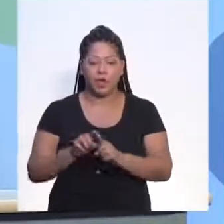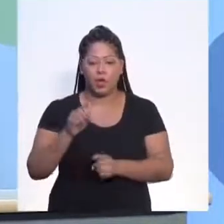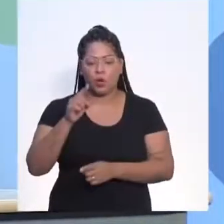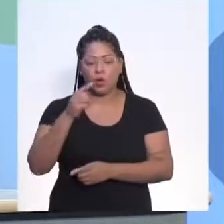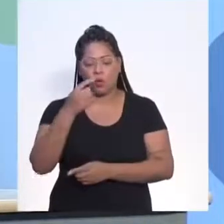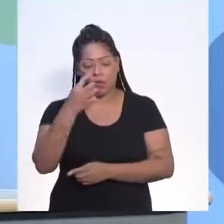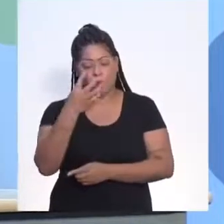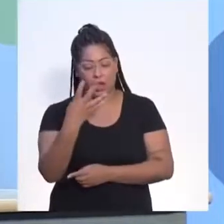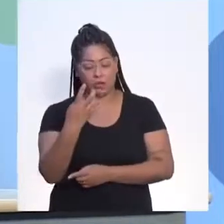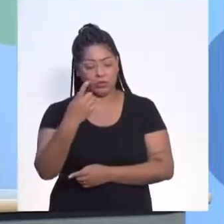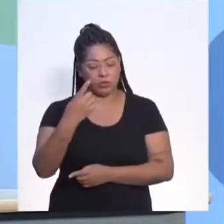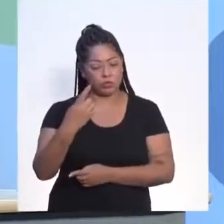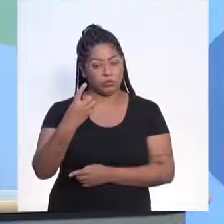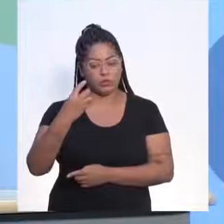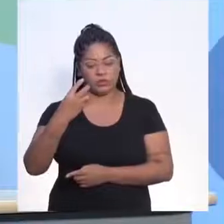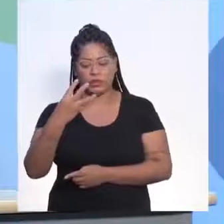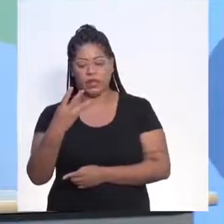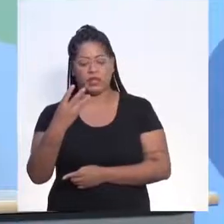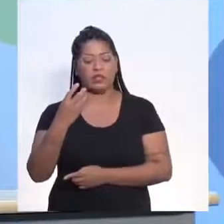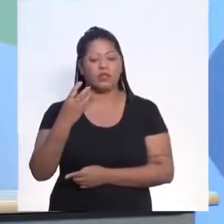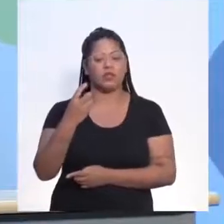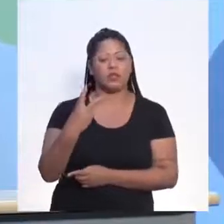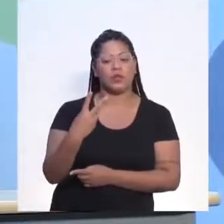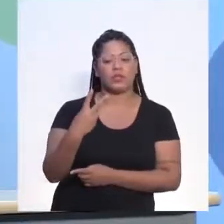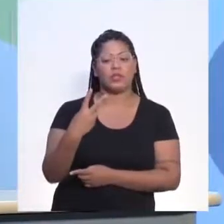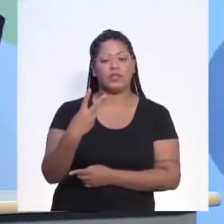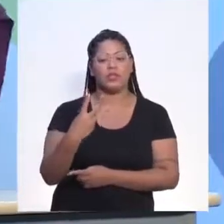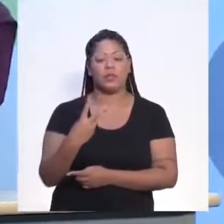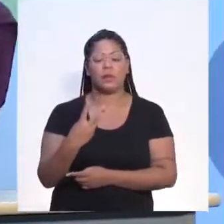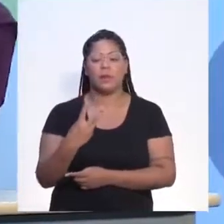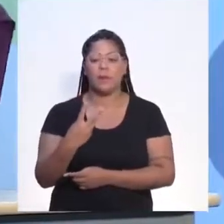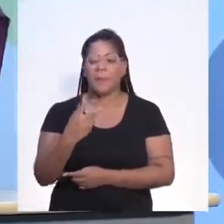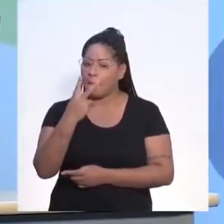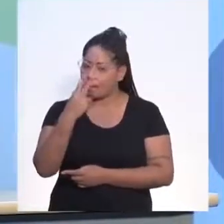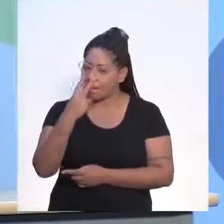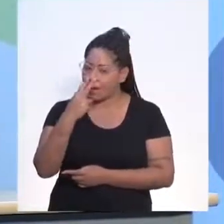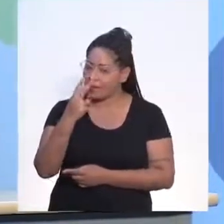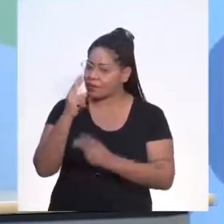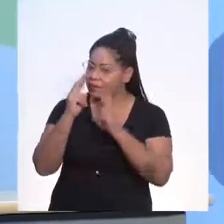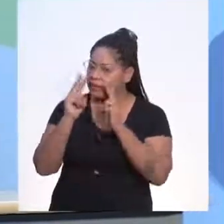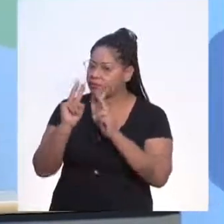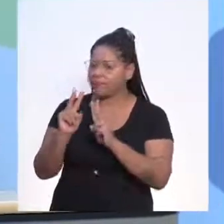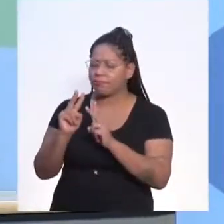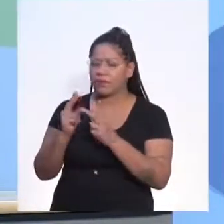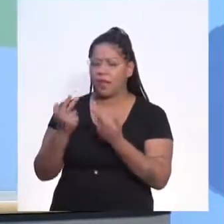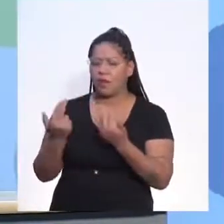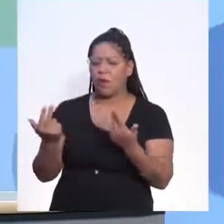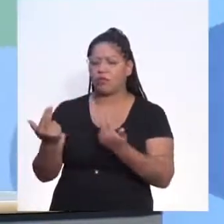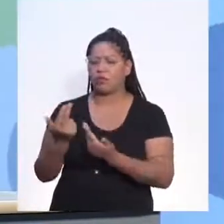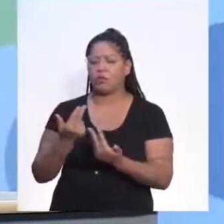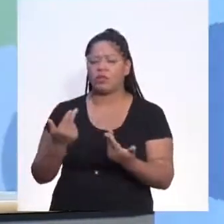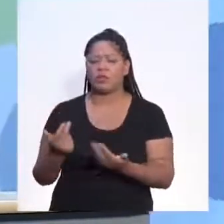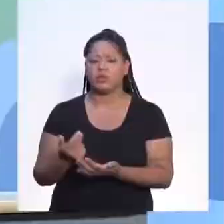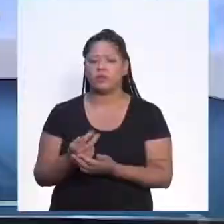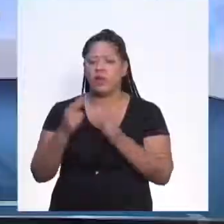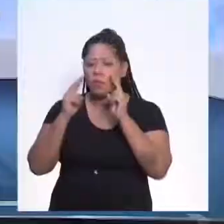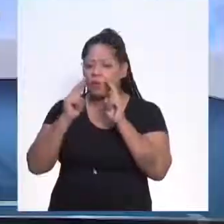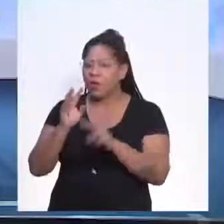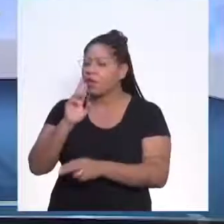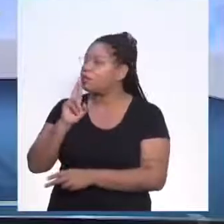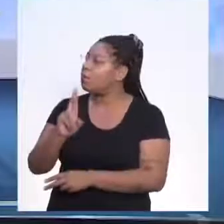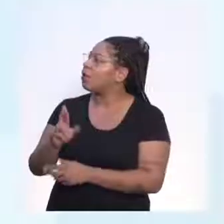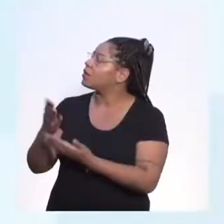3, 2. A sequência 4, 1, 3, 2 é a que mais apareceu aqui. 4, 1, 3, 2? Então vamos ver a resposta na tela. Olha